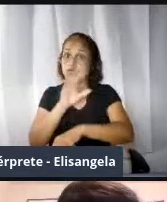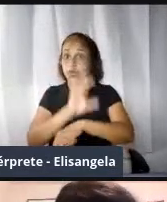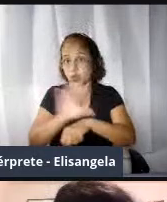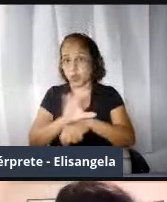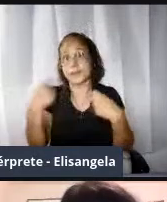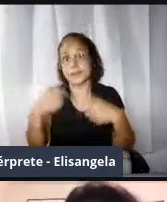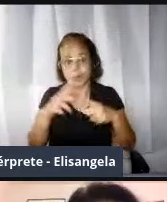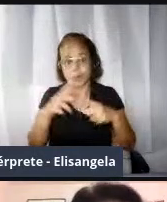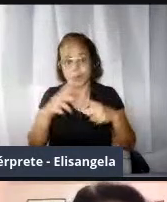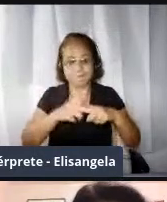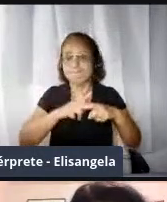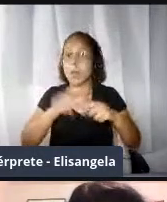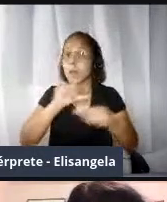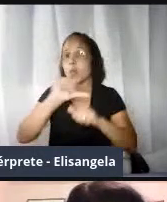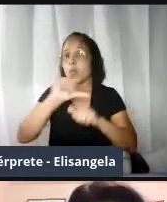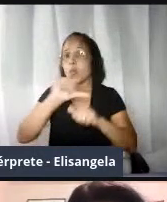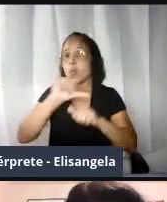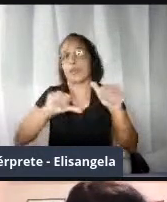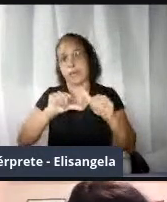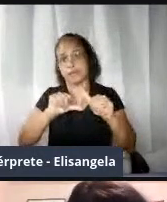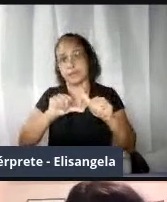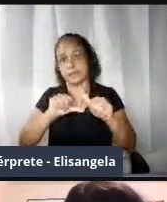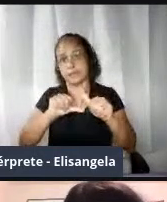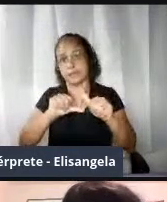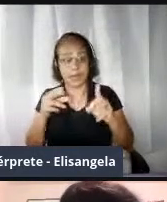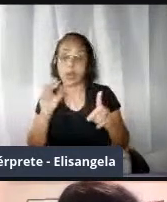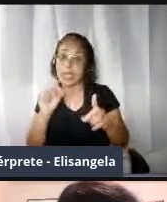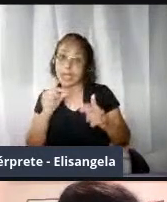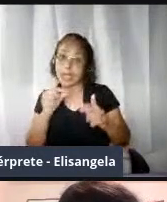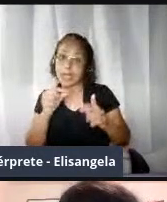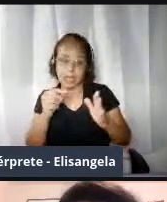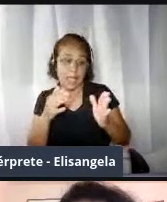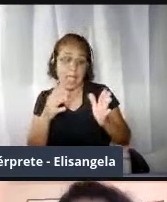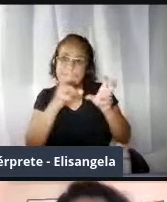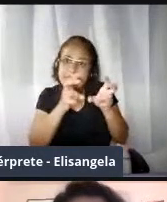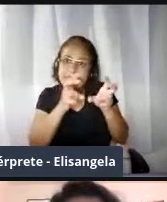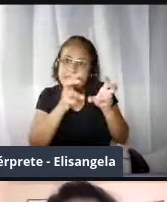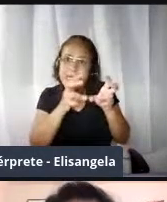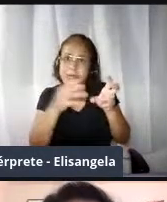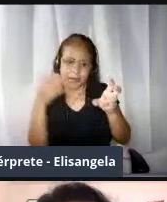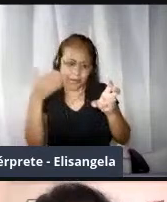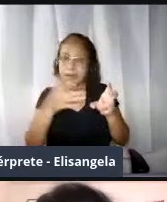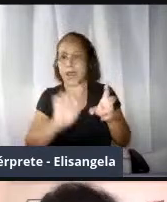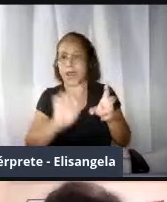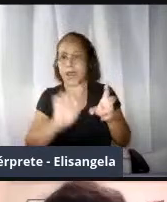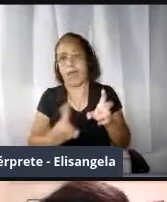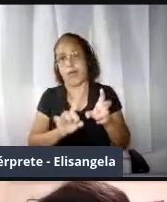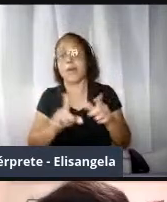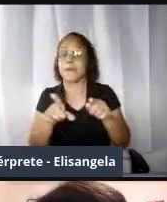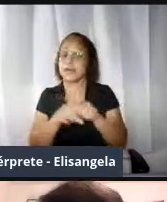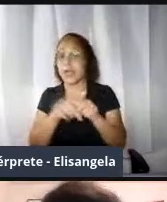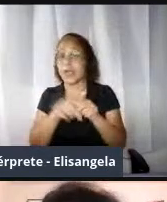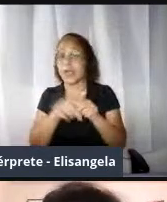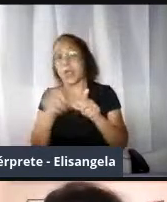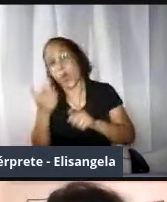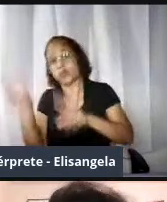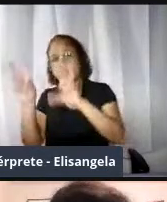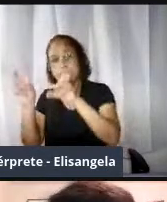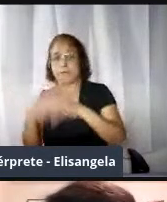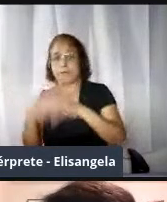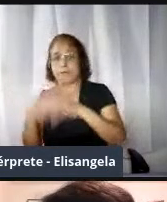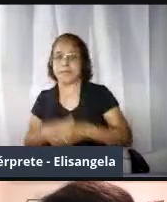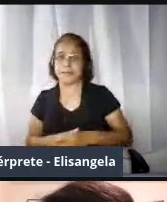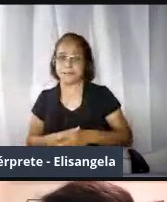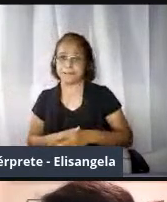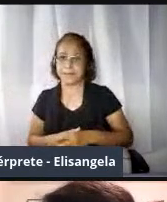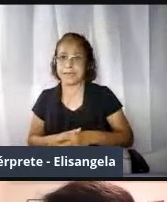não só em relação a essa temática, mas a inclusão de Libras, enfim, uma série de outros temas. E aí, qual que é a minha surpresa quando eu chego lá no curso de pedagogia